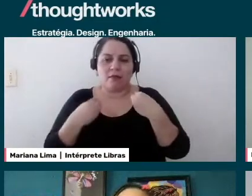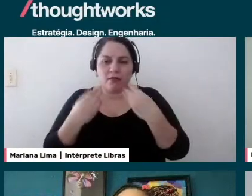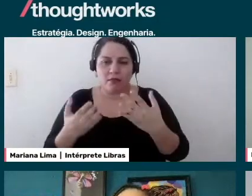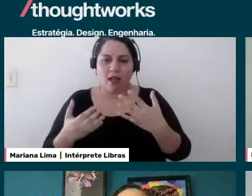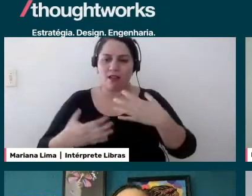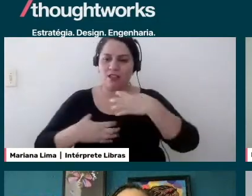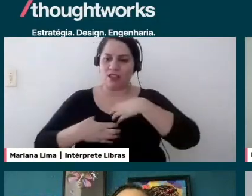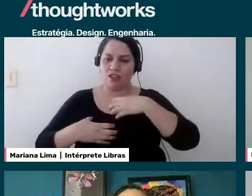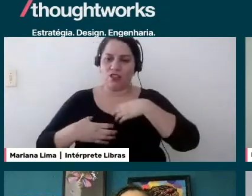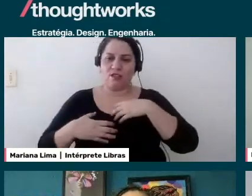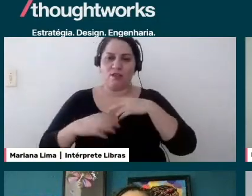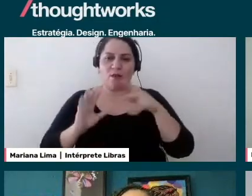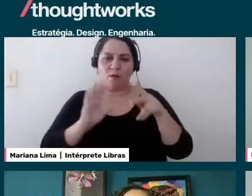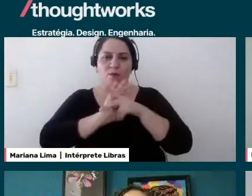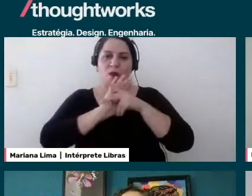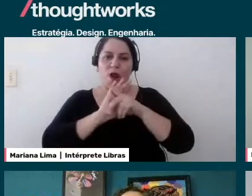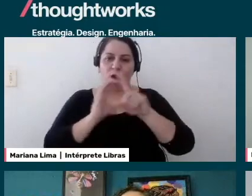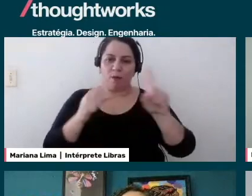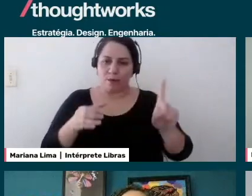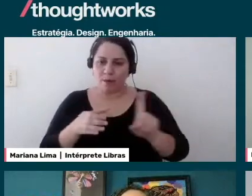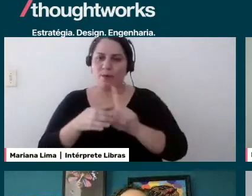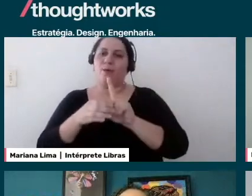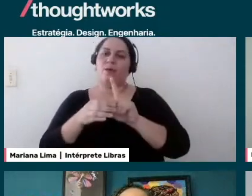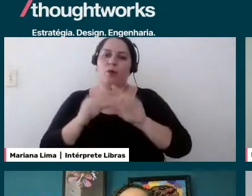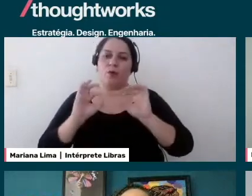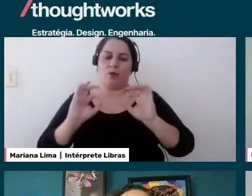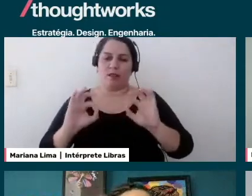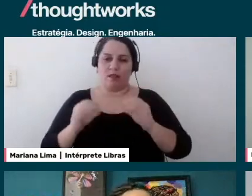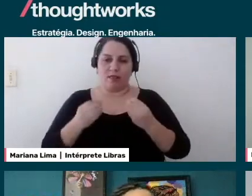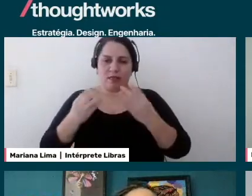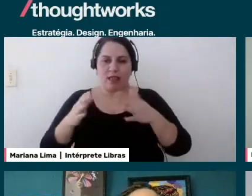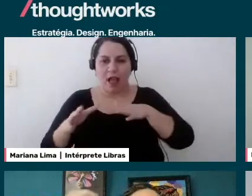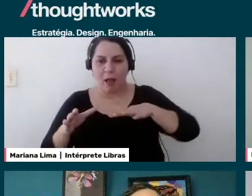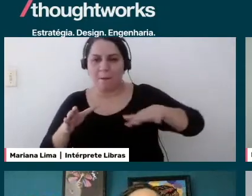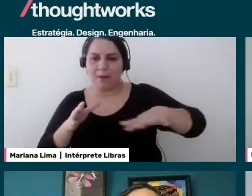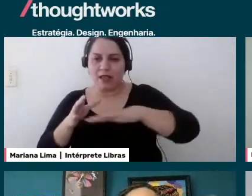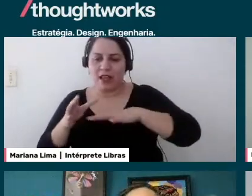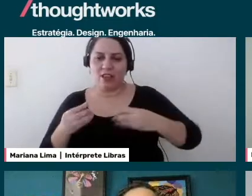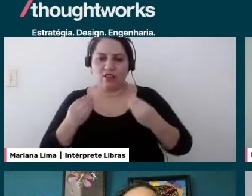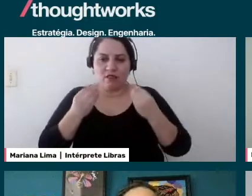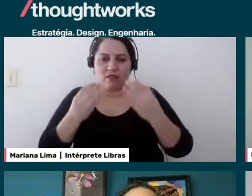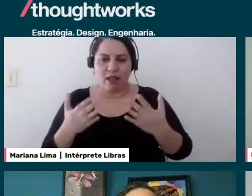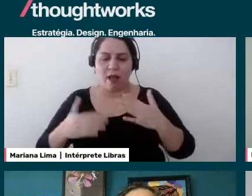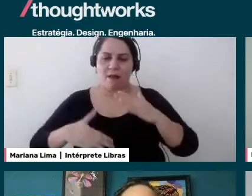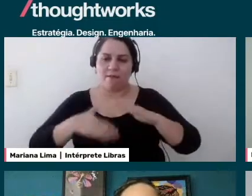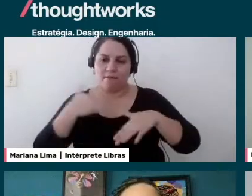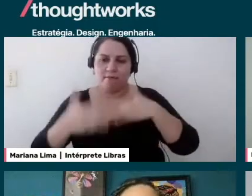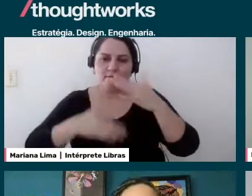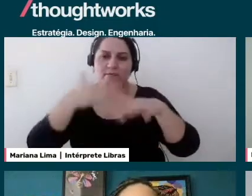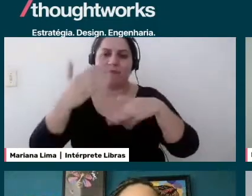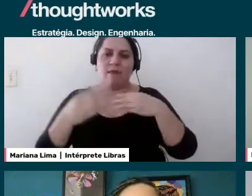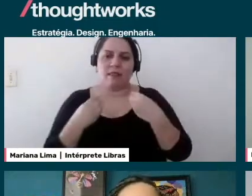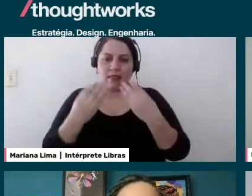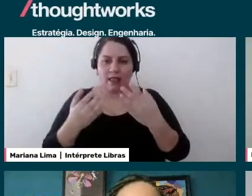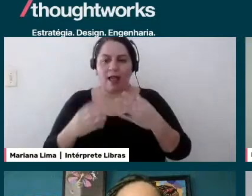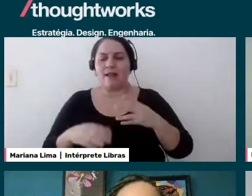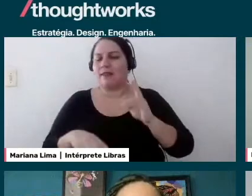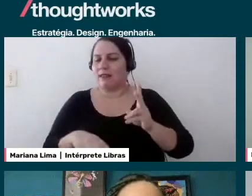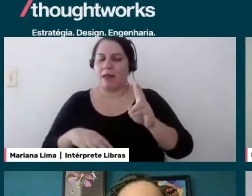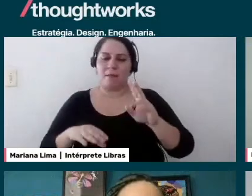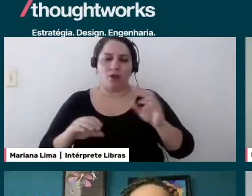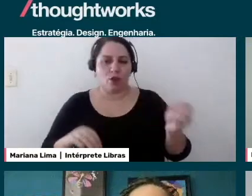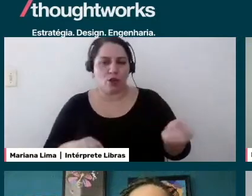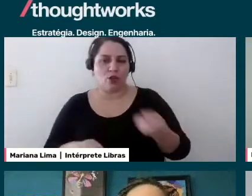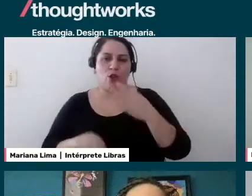frutos, né, desse ambiente que está nutrido de uma forma mais diversa, vão aparecer mais desafios, a cada passo aparecem mais